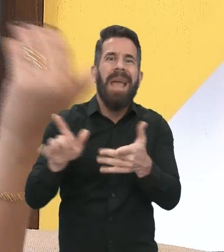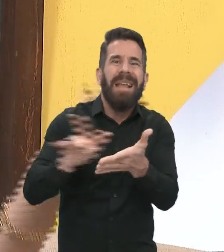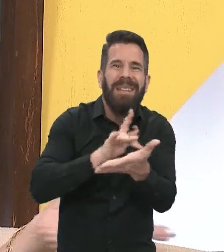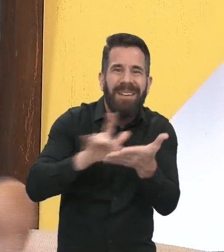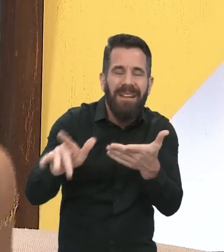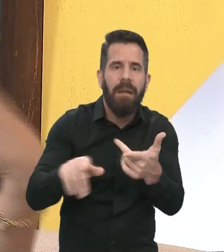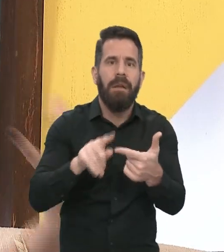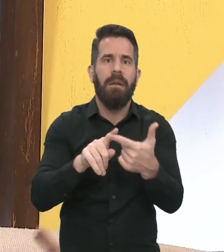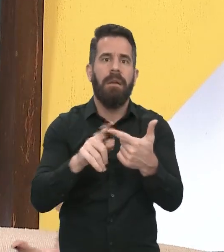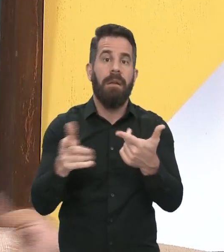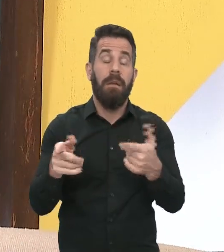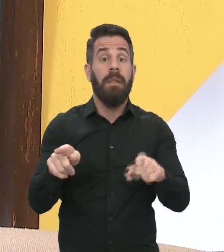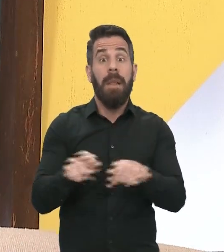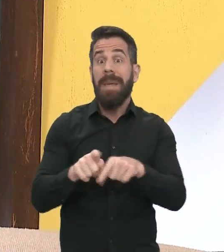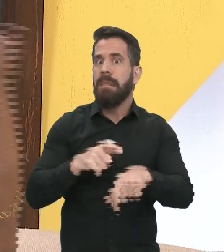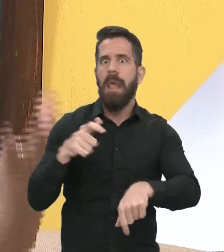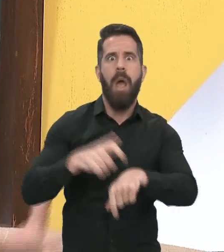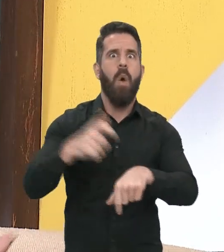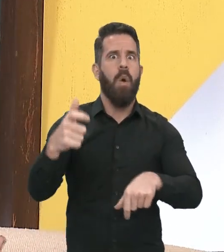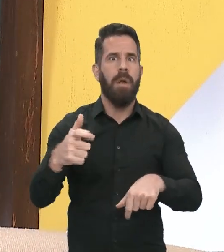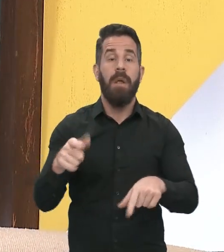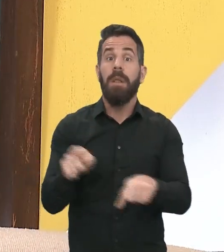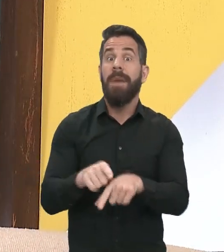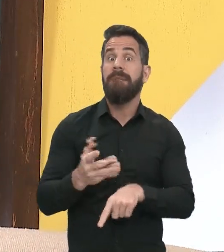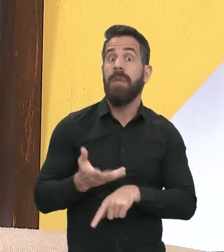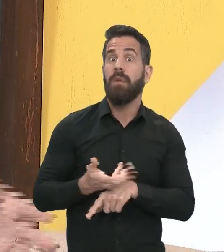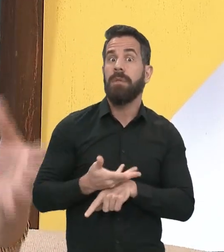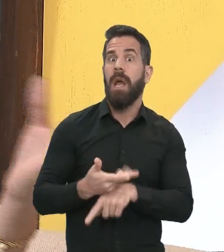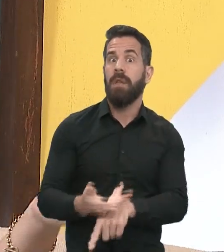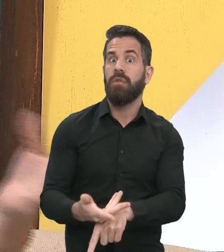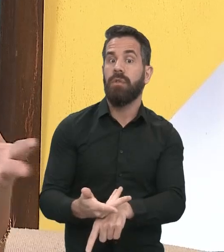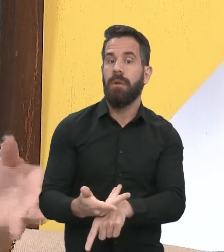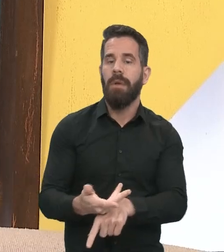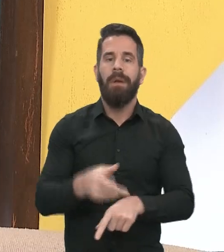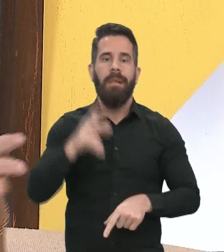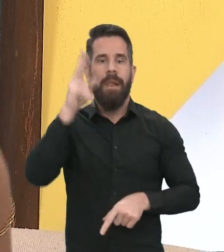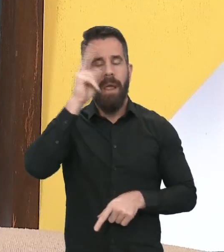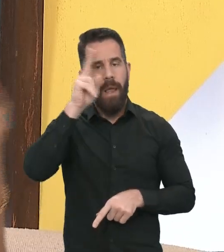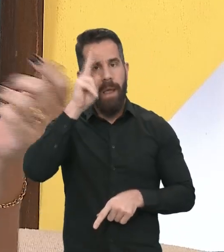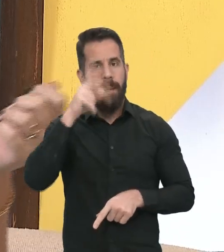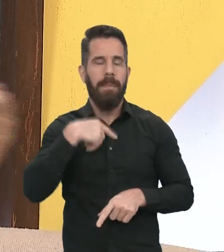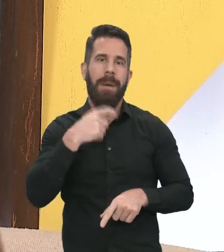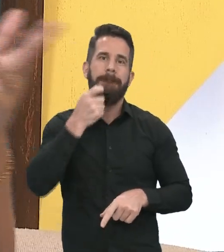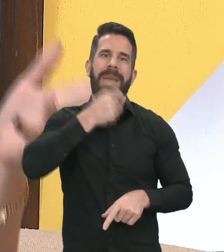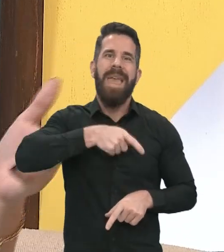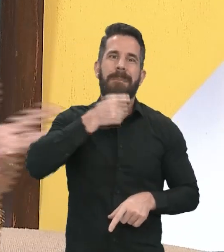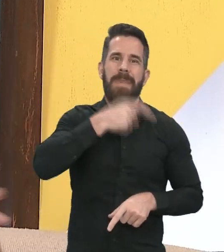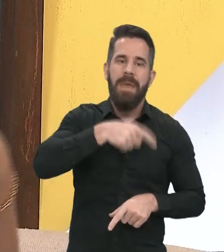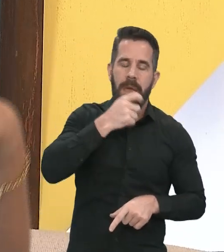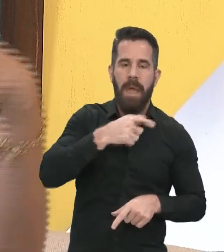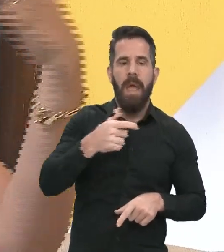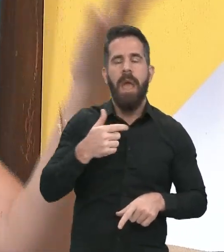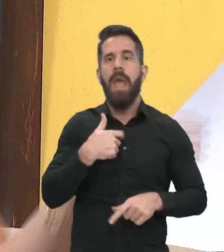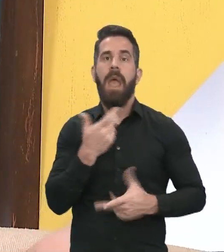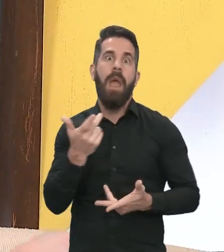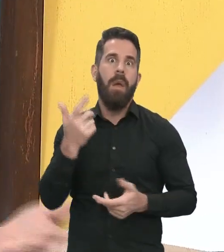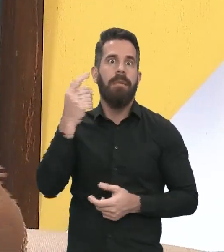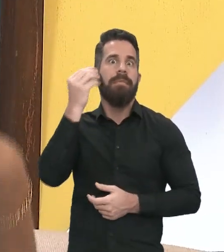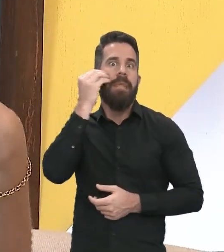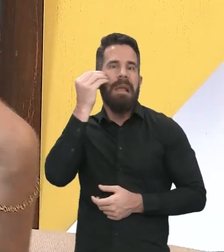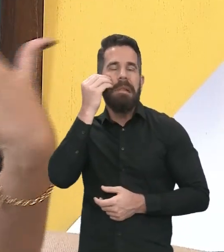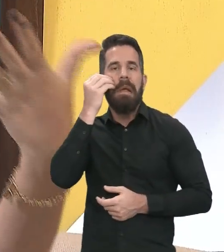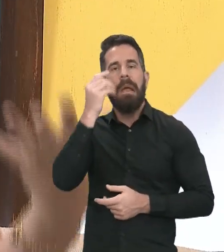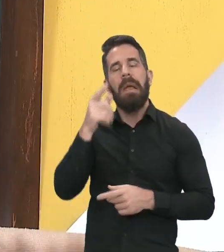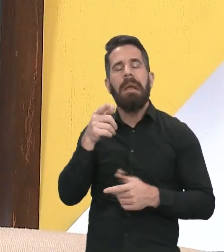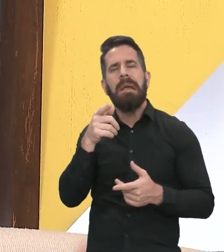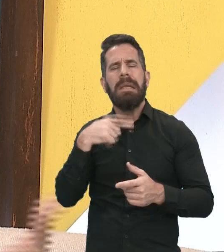a questão da velocidade e da multiplicidade. Então, aqueles memes, né, de eu sentei para escolher um filme e só tentei escolher porque